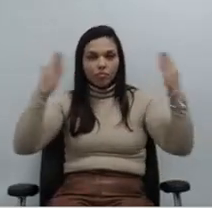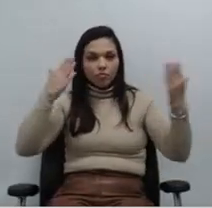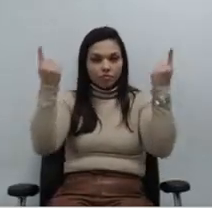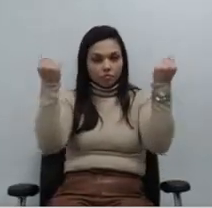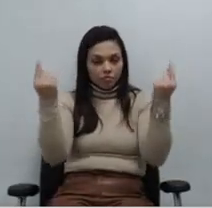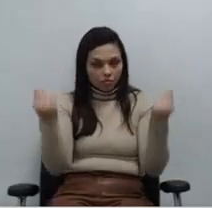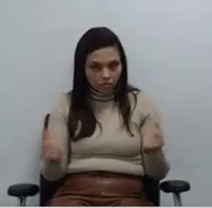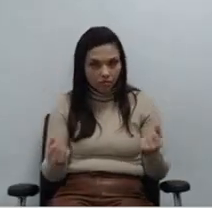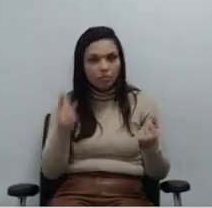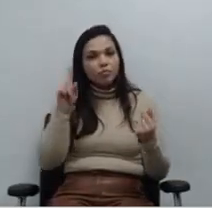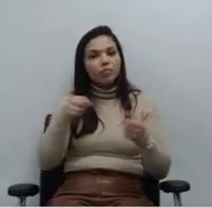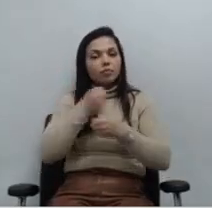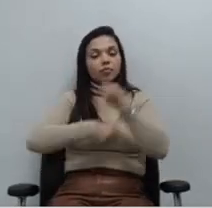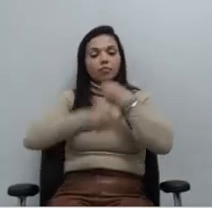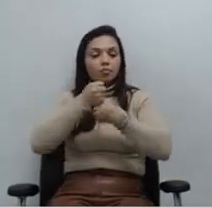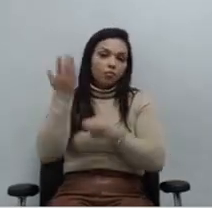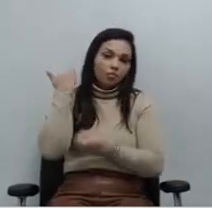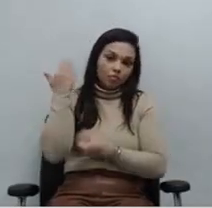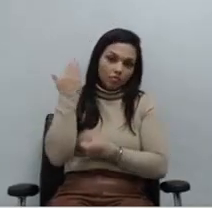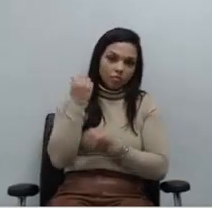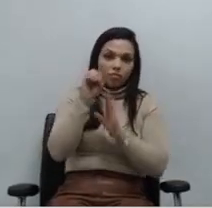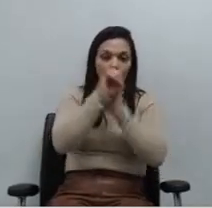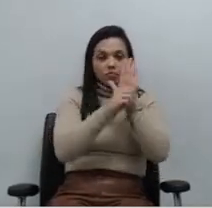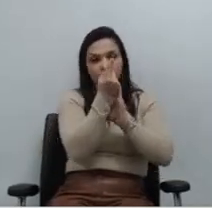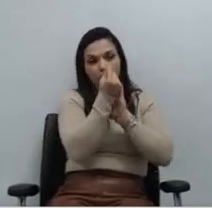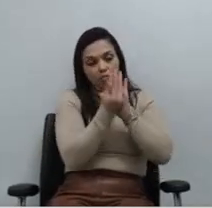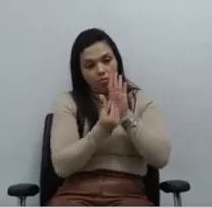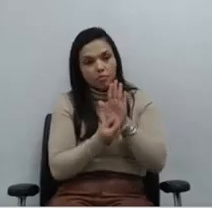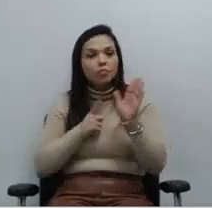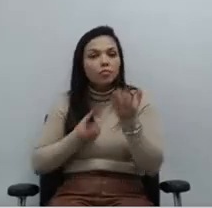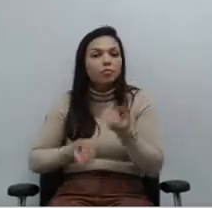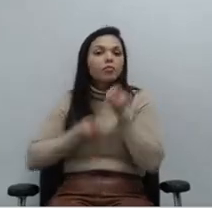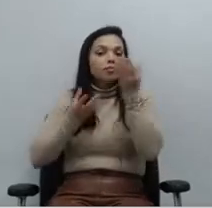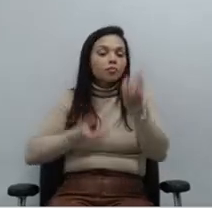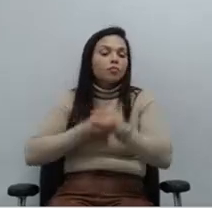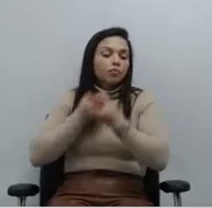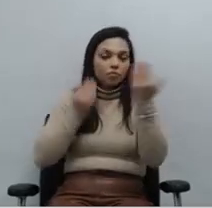do orçamento, trazendo dados comparativos para auxiliar